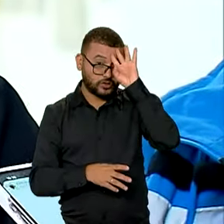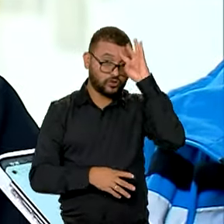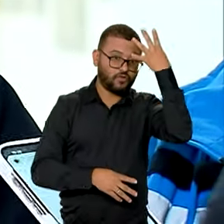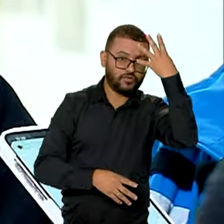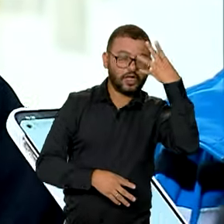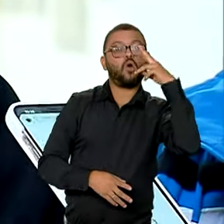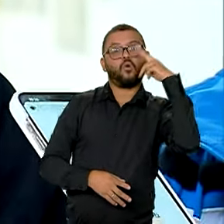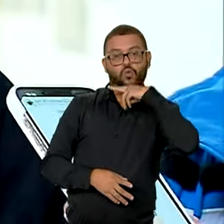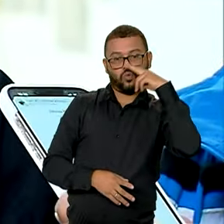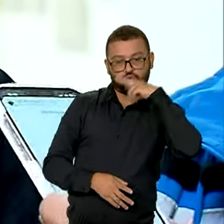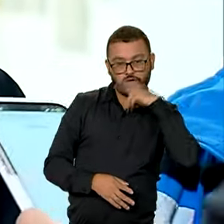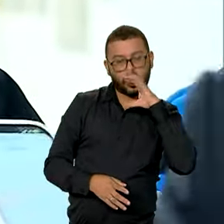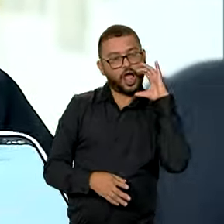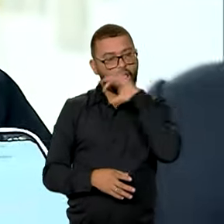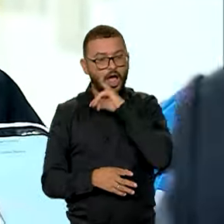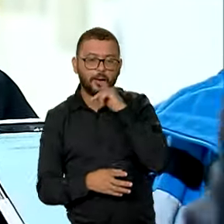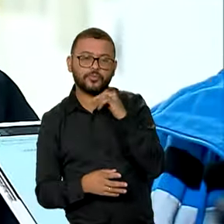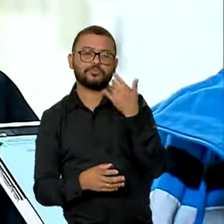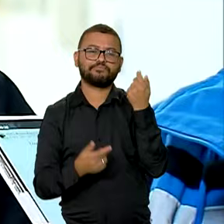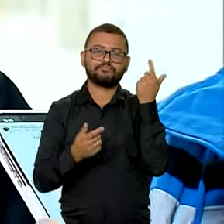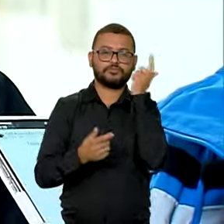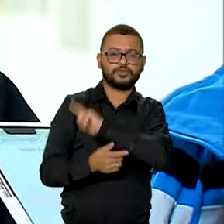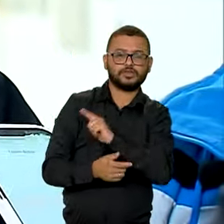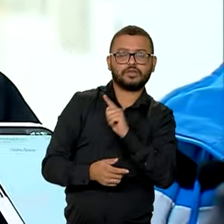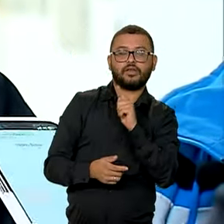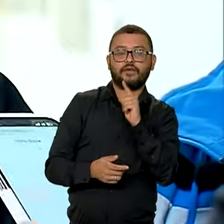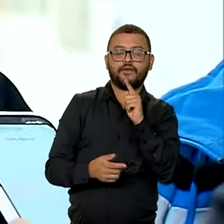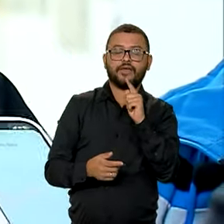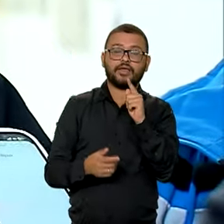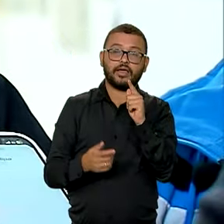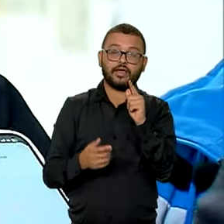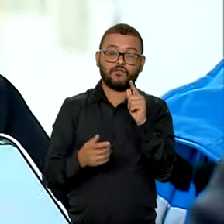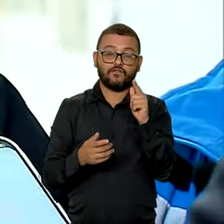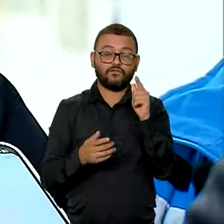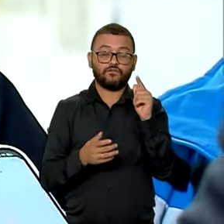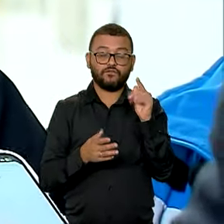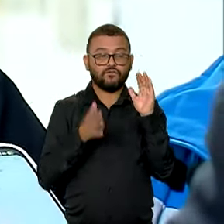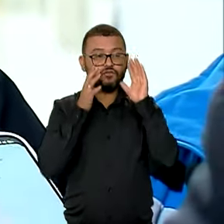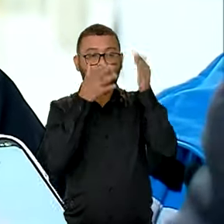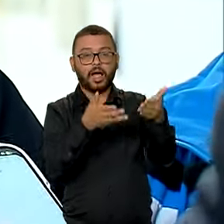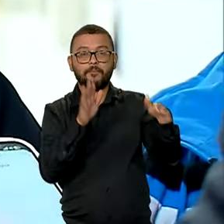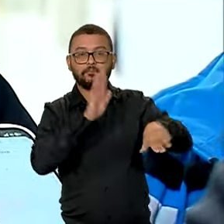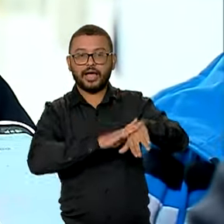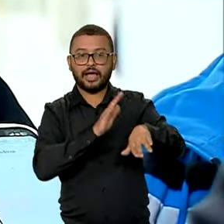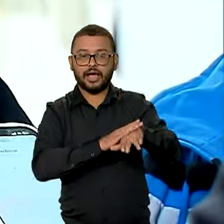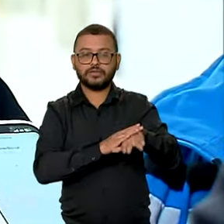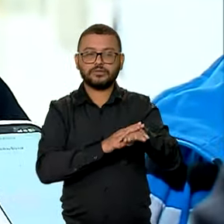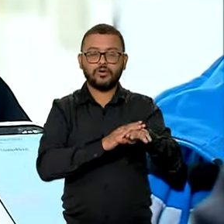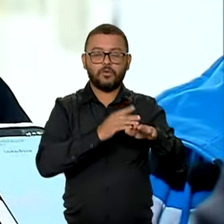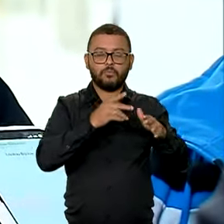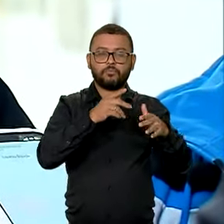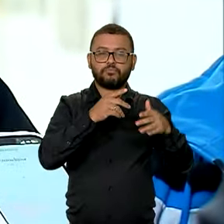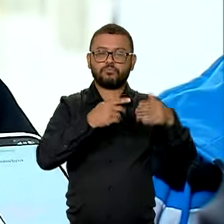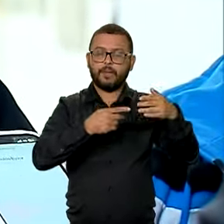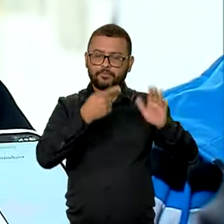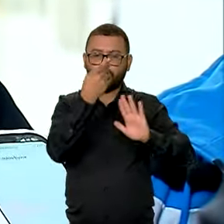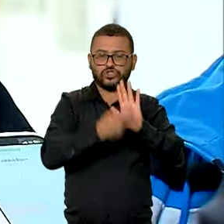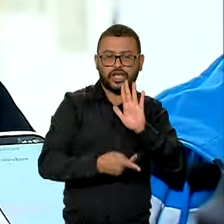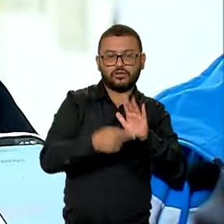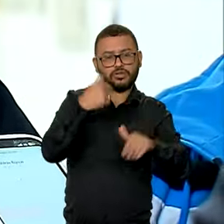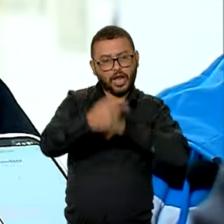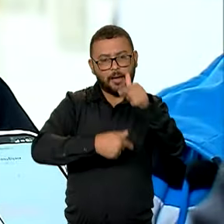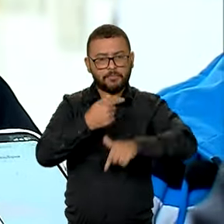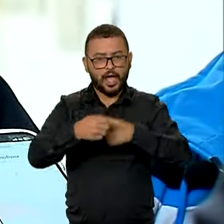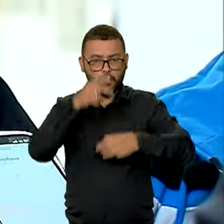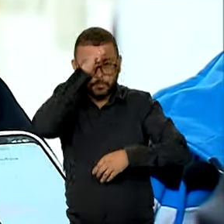uma agilidade no sentido de aprovar os planos de trabalho que as prefeituras têm nos